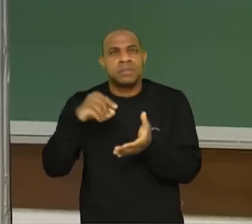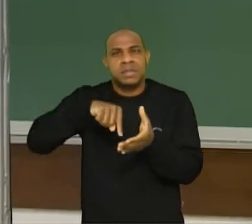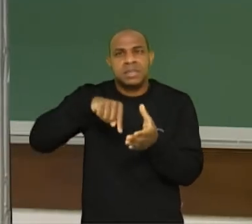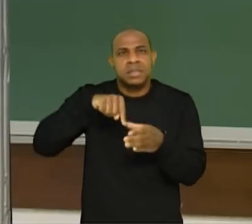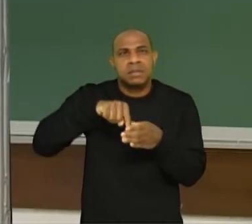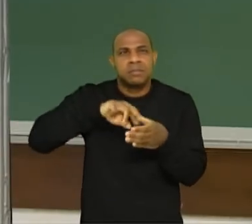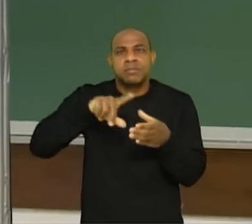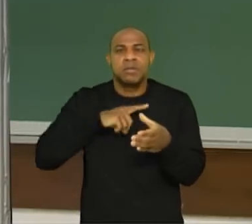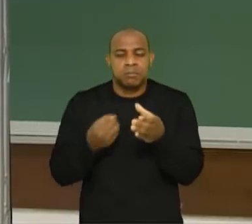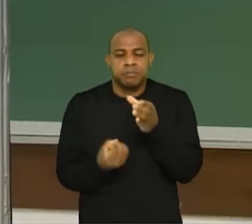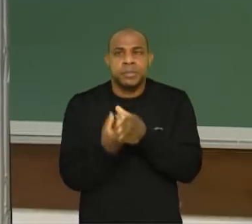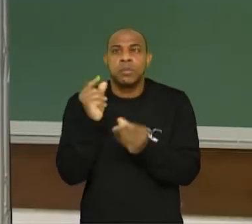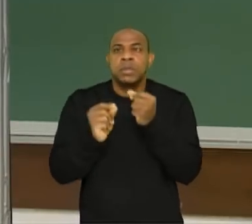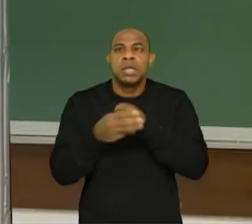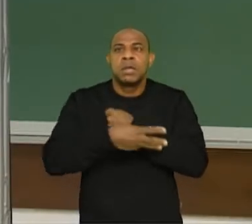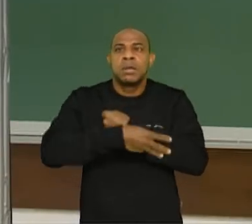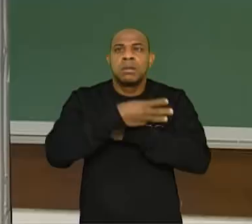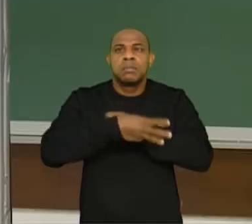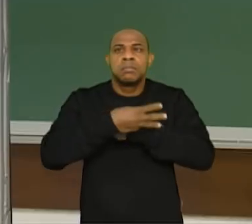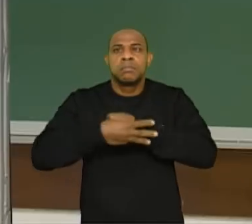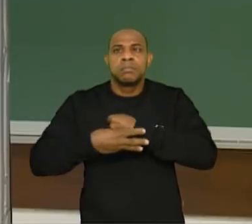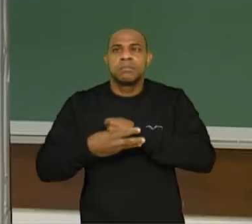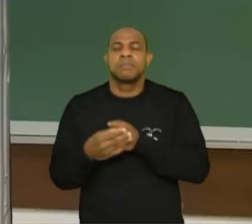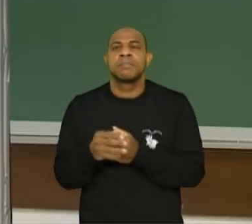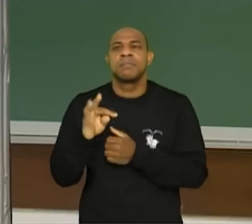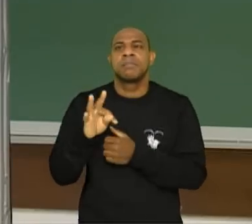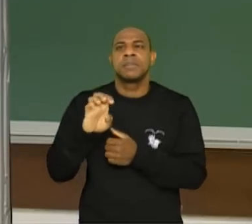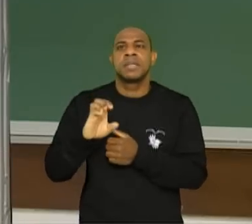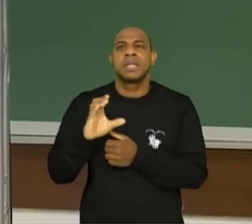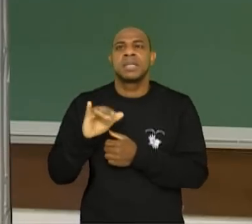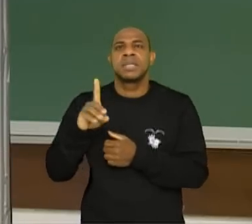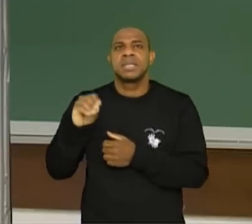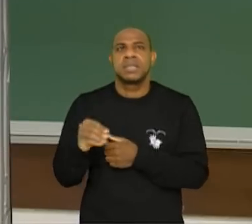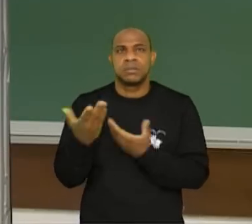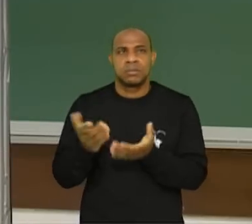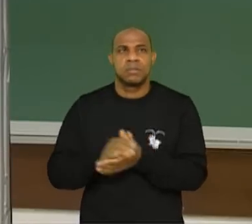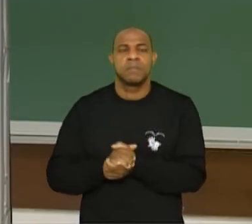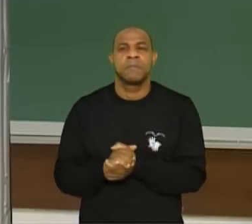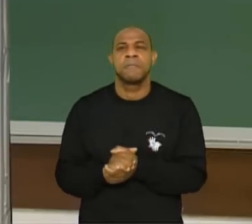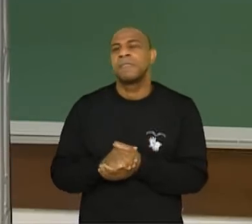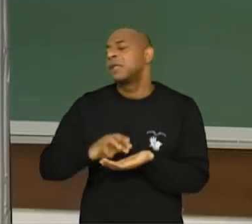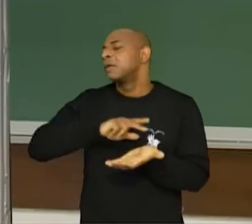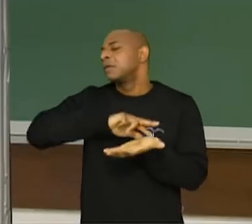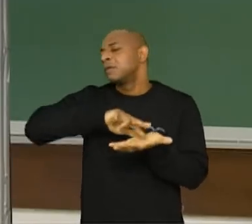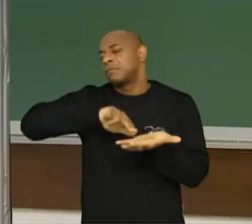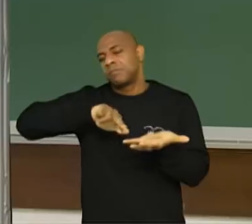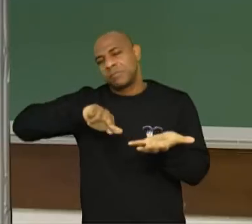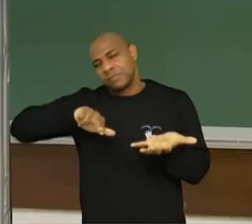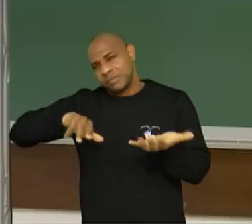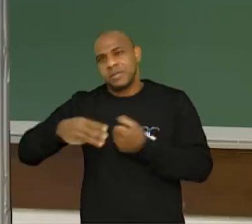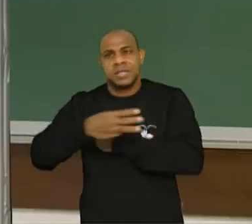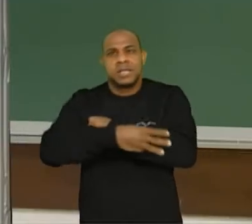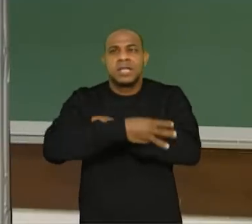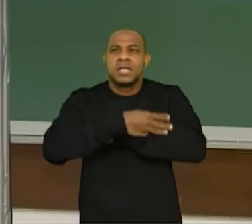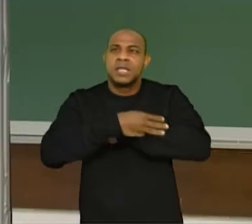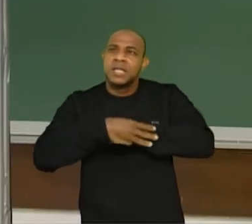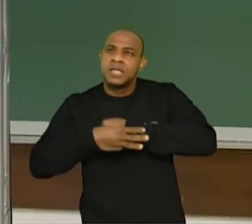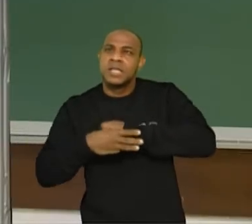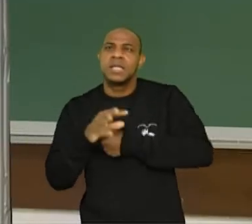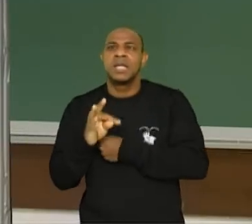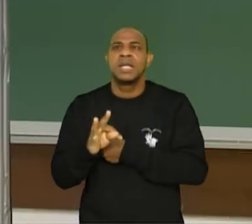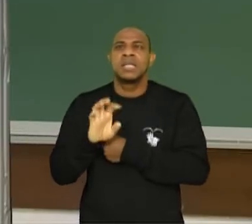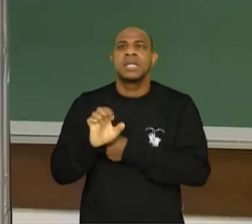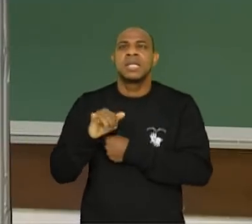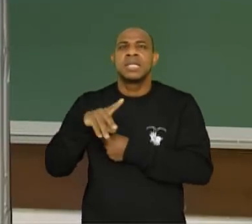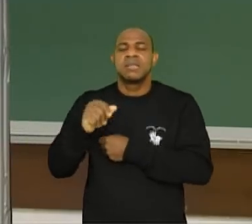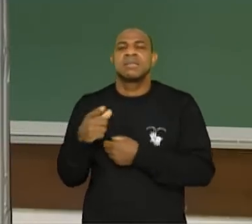vão formar os tecidos. Muito bem. E tecido, gente, vai ter uma infinidade também de tecidos, tá? Nós vamos ter